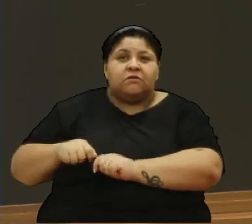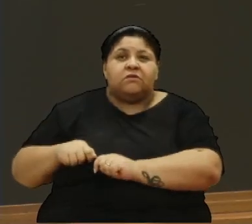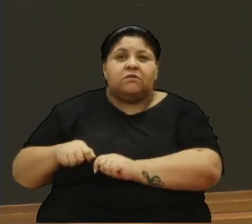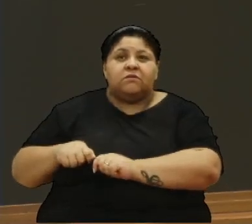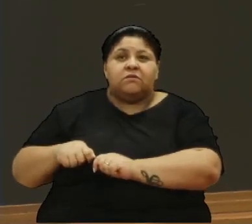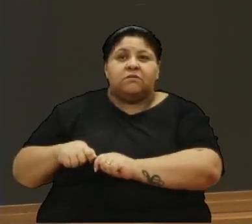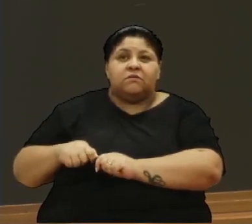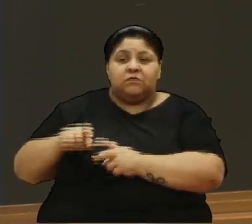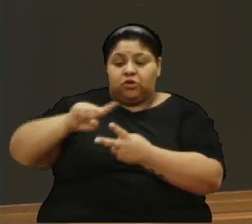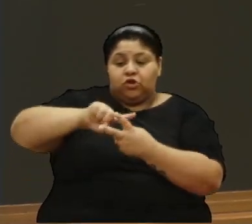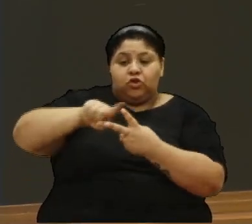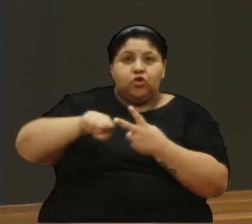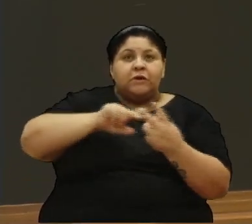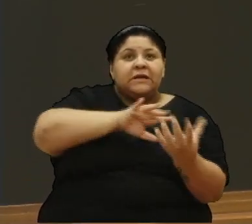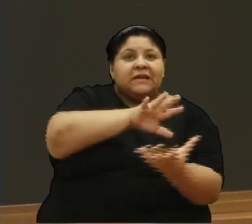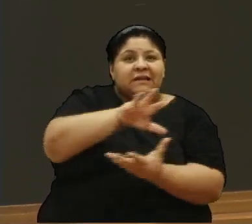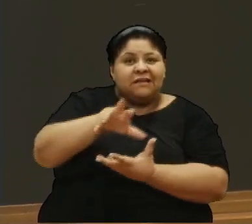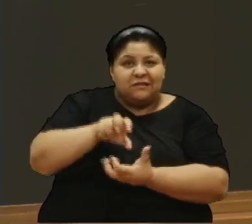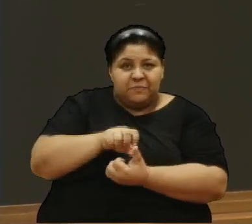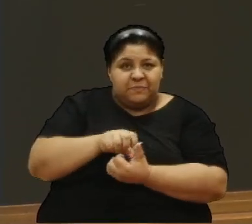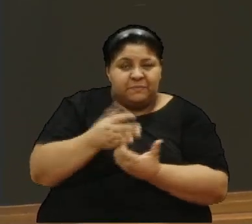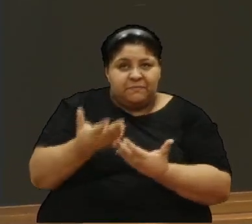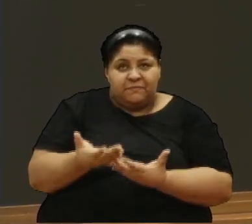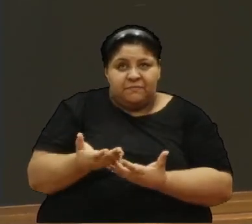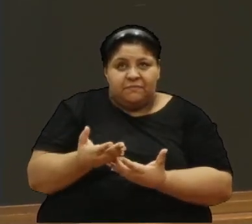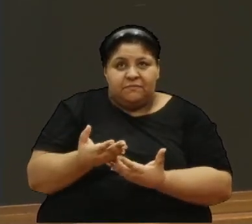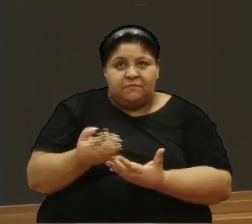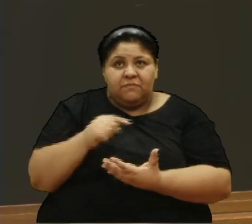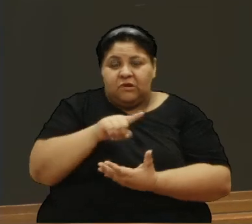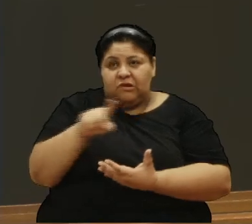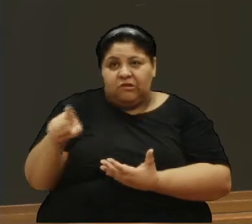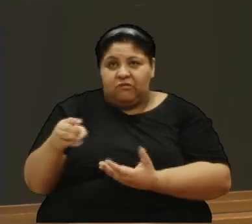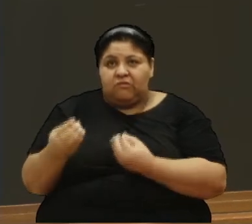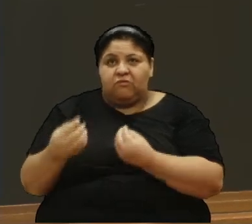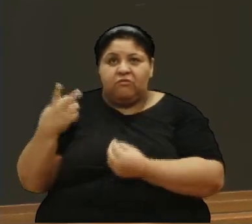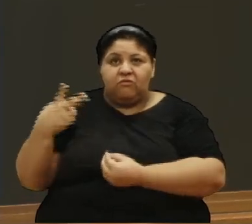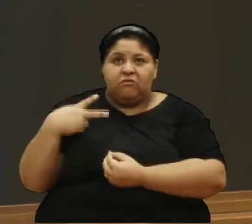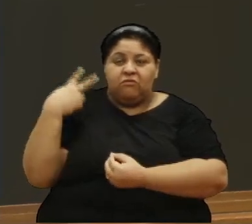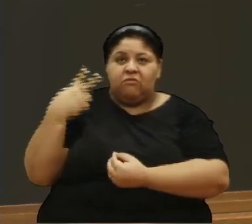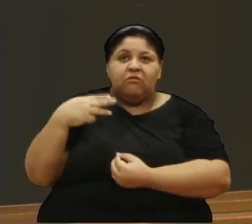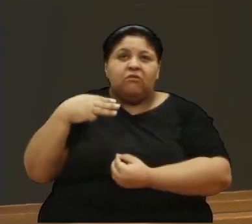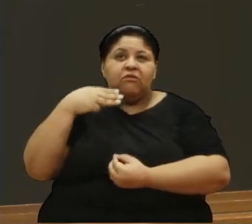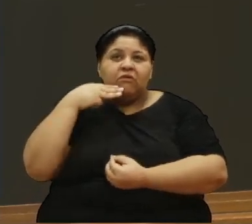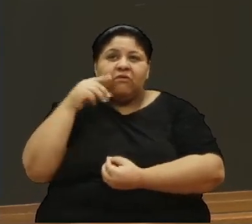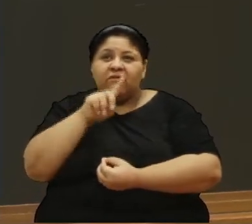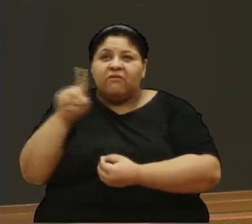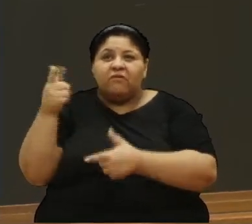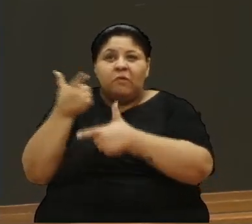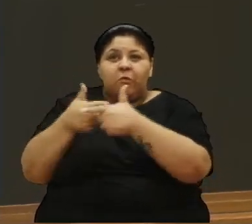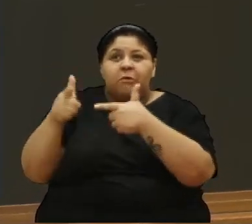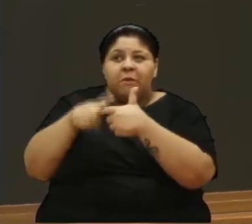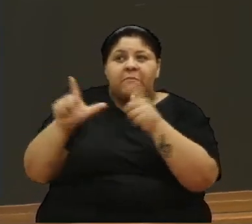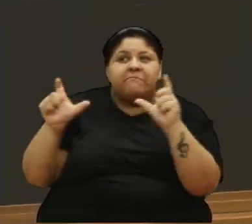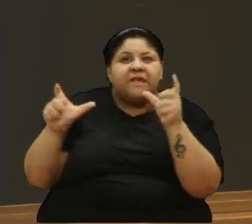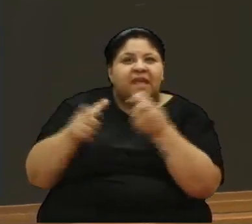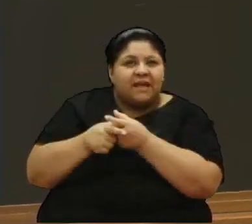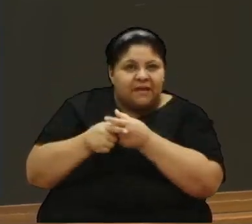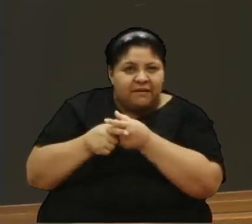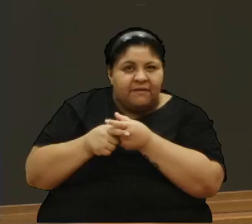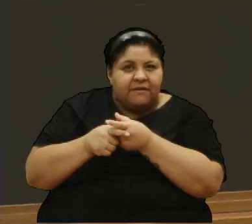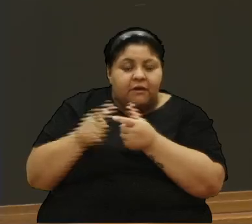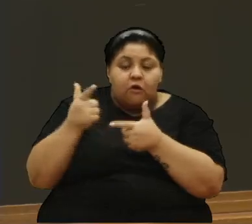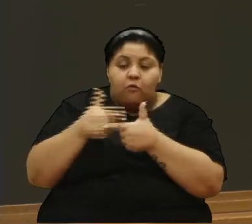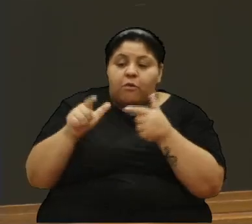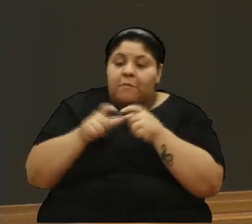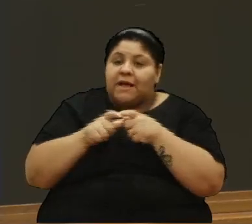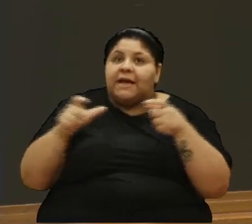2 planetas. Então, bom, como bem tratou a vereadora Marisol Santos, não é um problema pequeno, é um problema muito